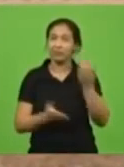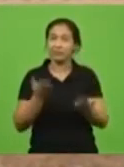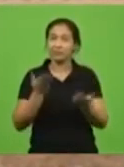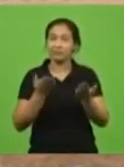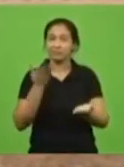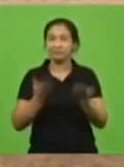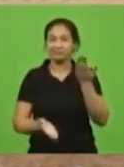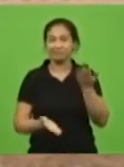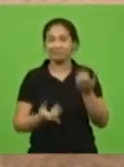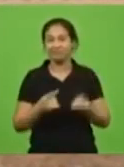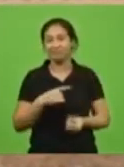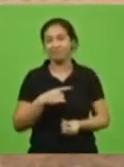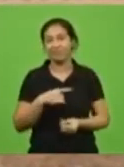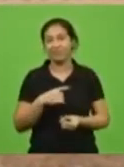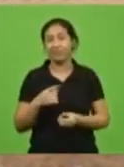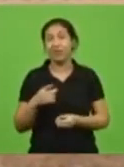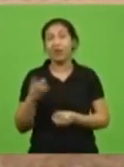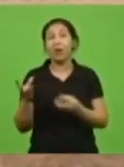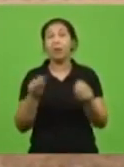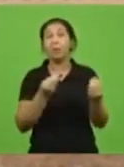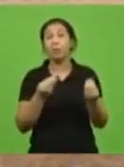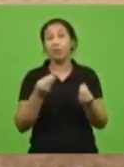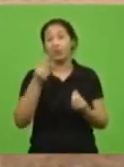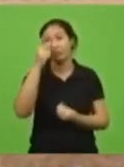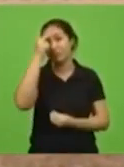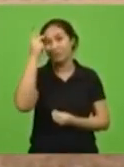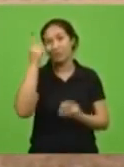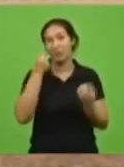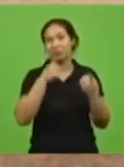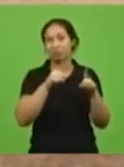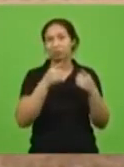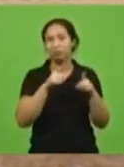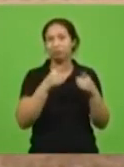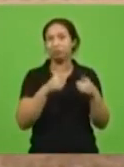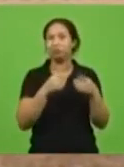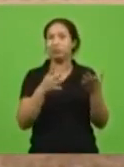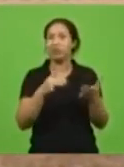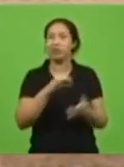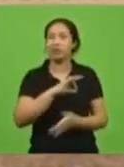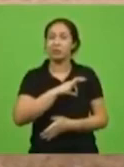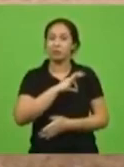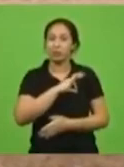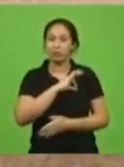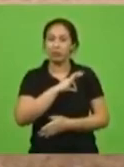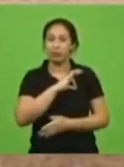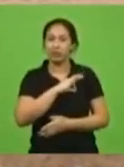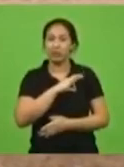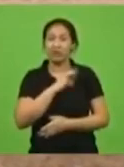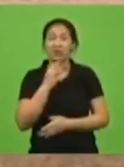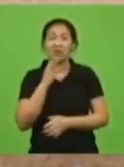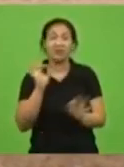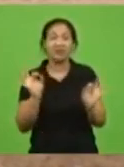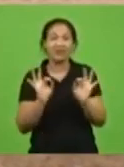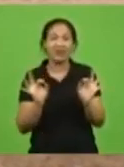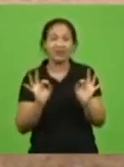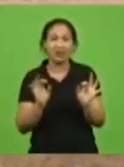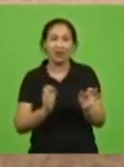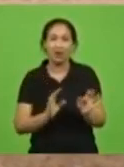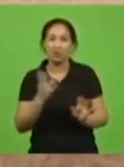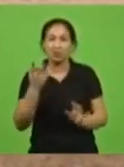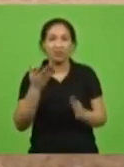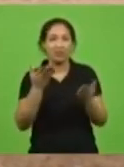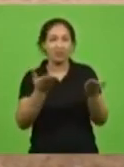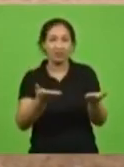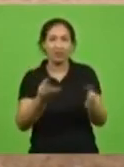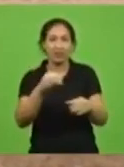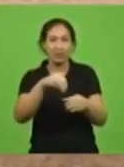E ainda tem gente que critica a polícia, tem gente que critica e não conhece a realidade da polícia